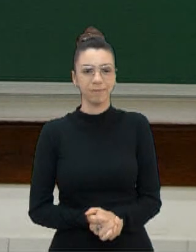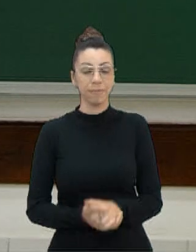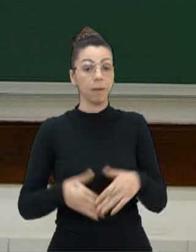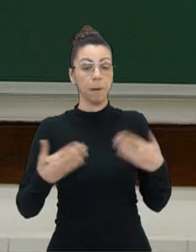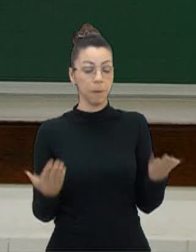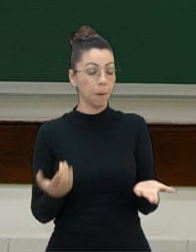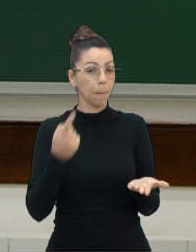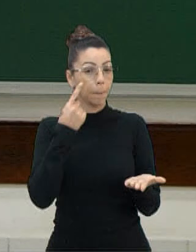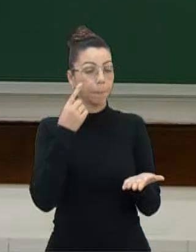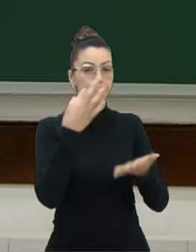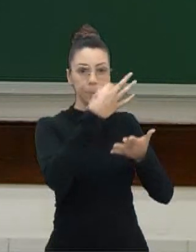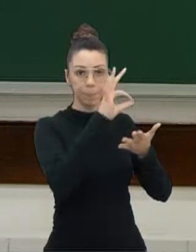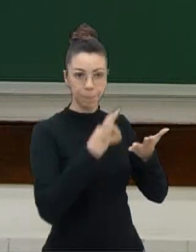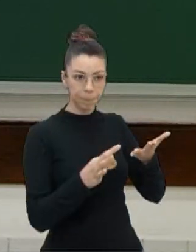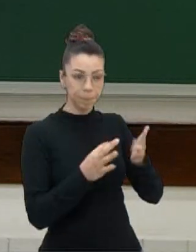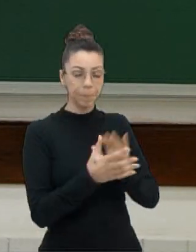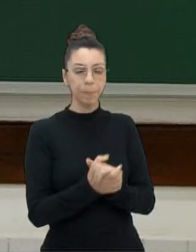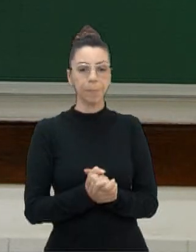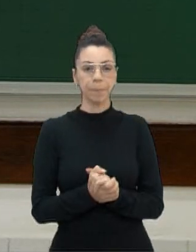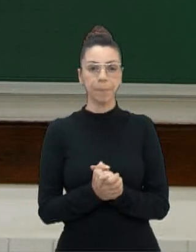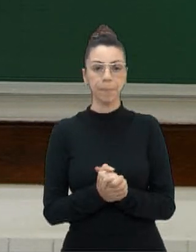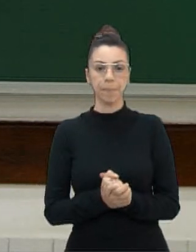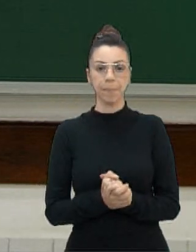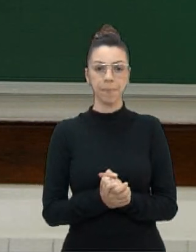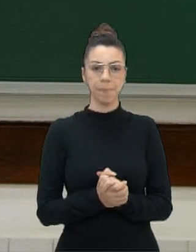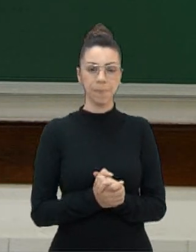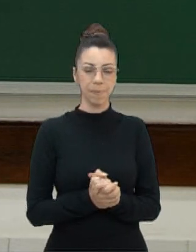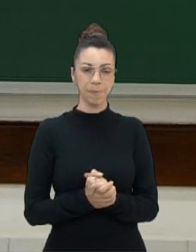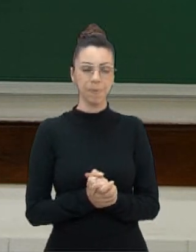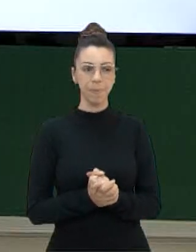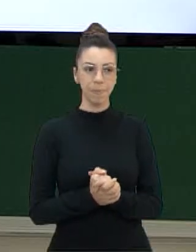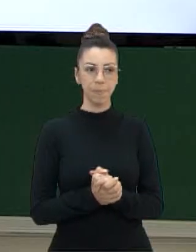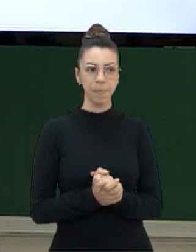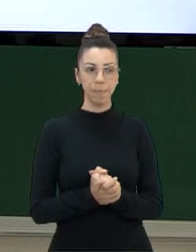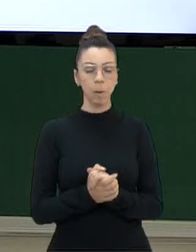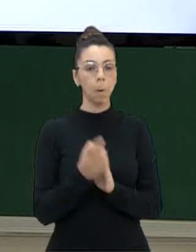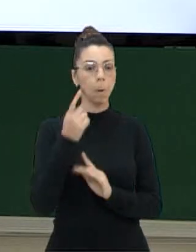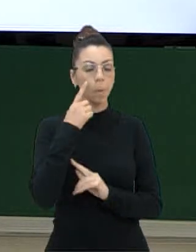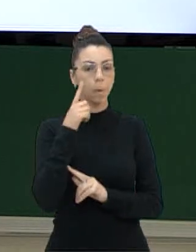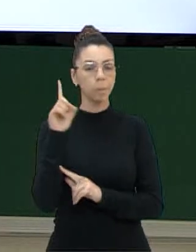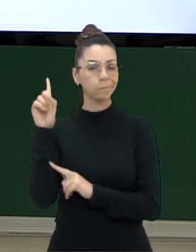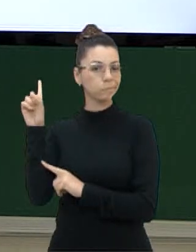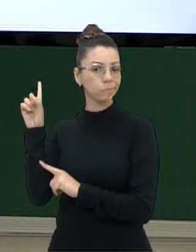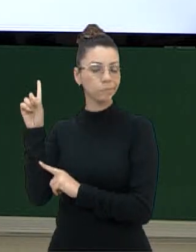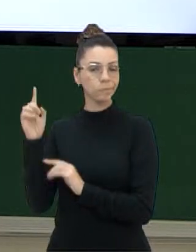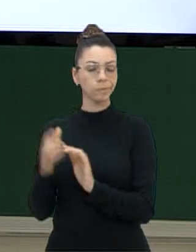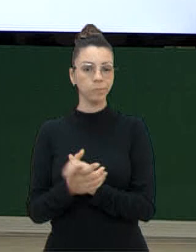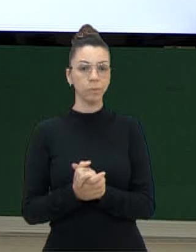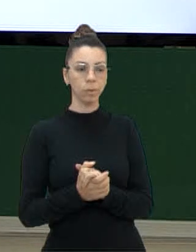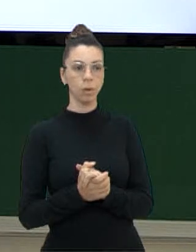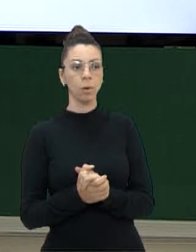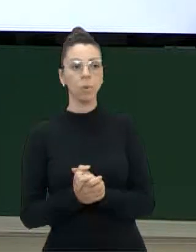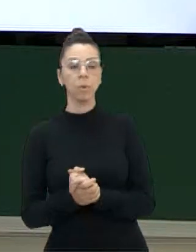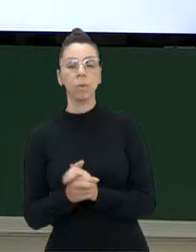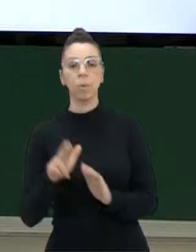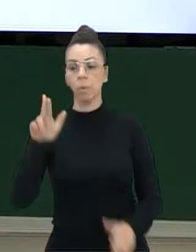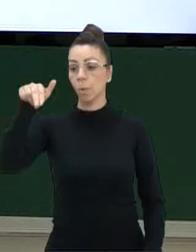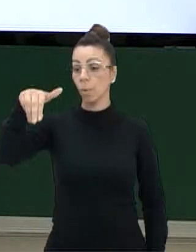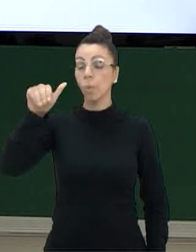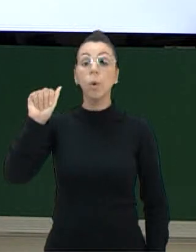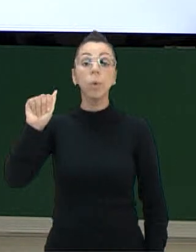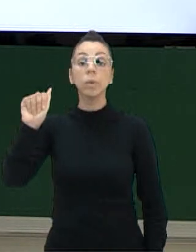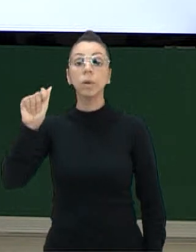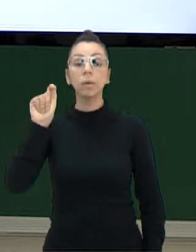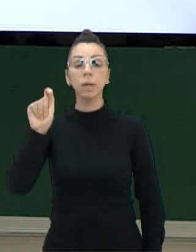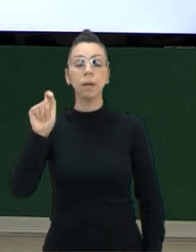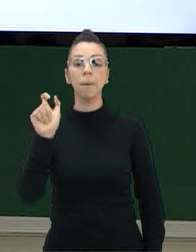Entonces, vamos a la corrección, a ver lo que tenemos ahí entonces. Videollamada, una videollamada. Entonces, ¿qué